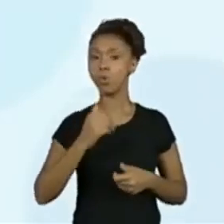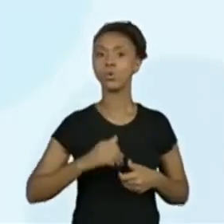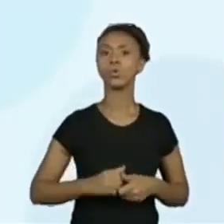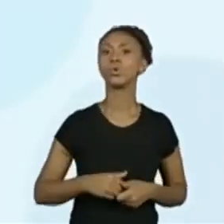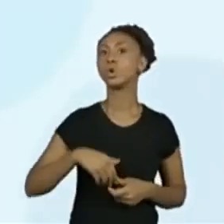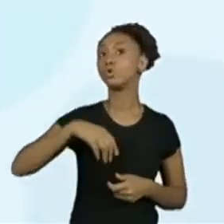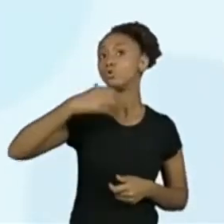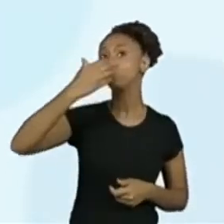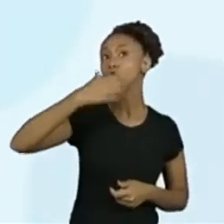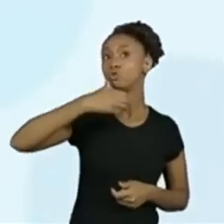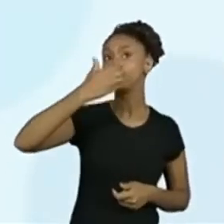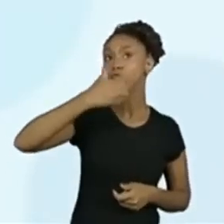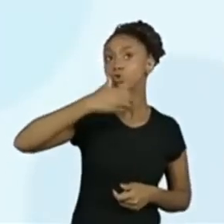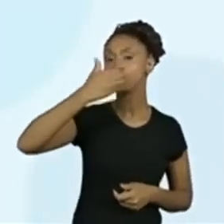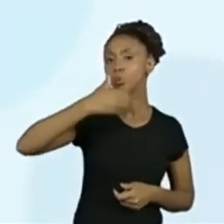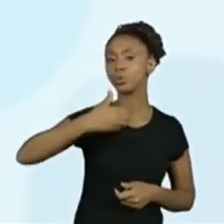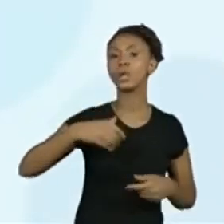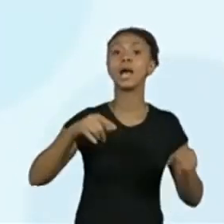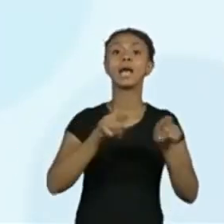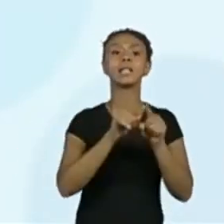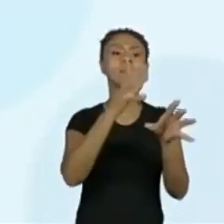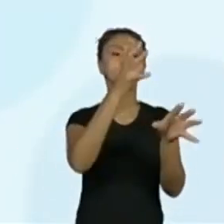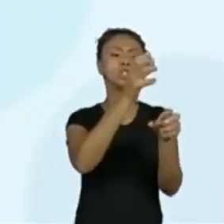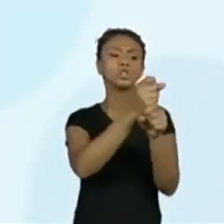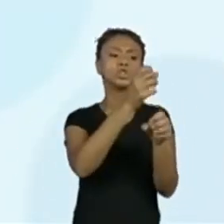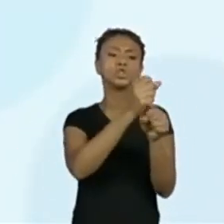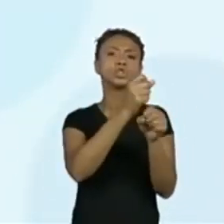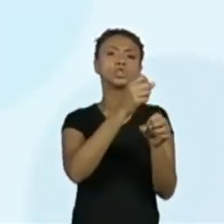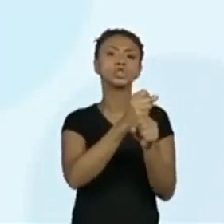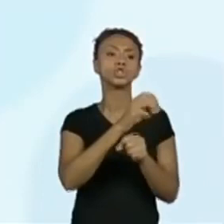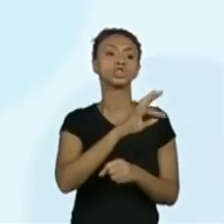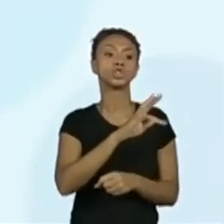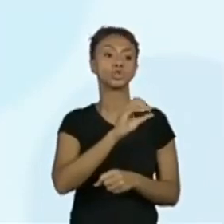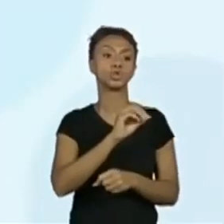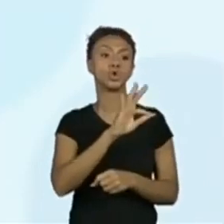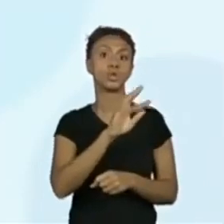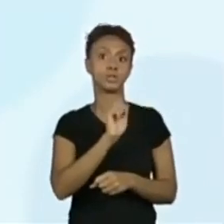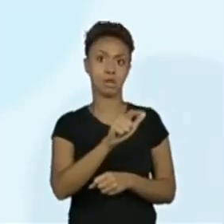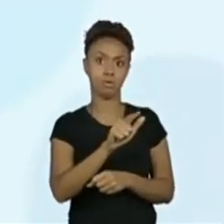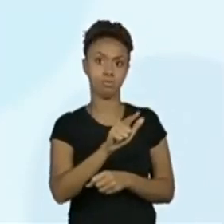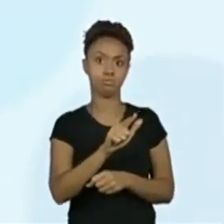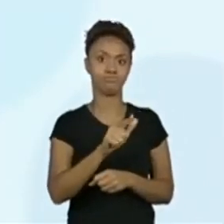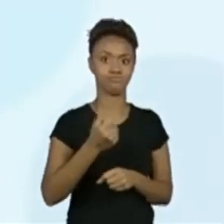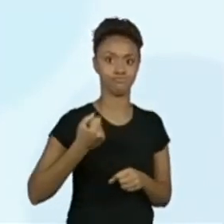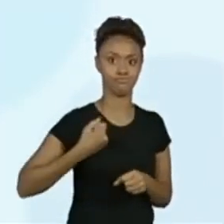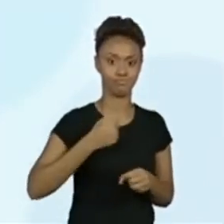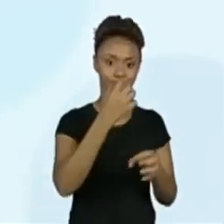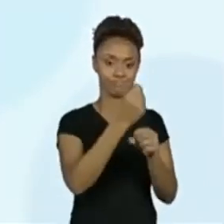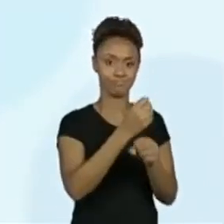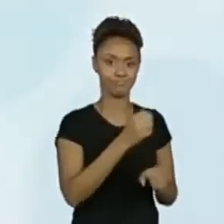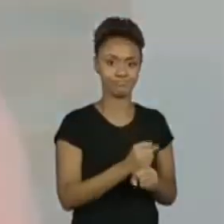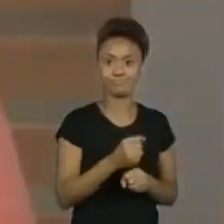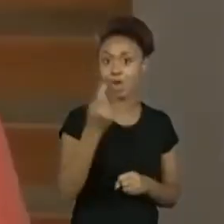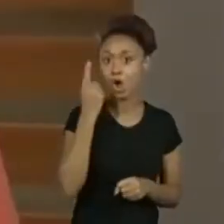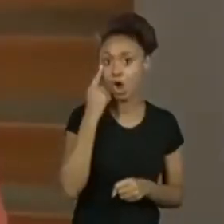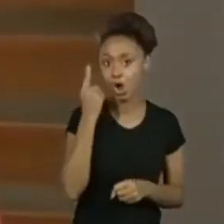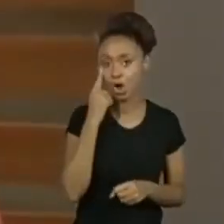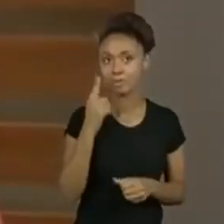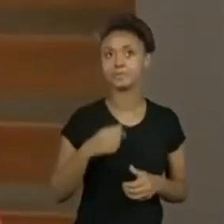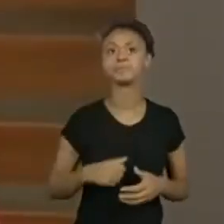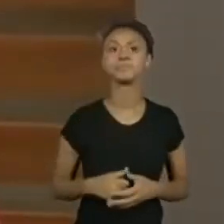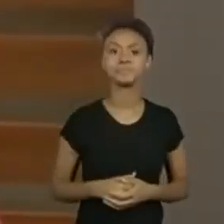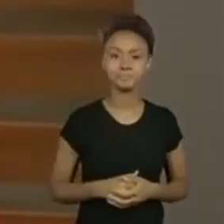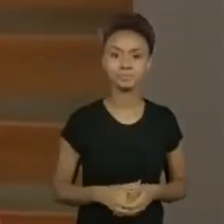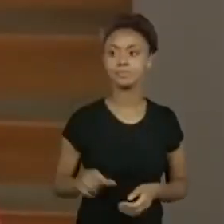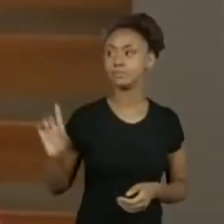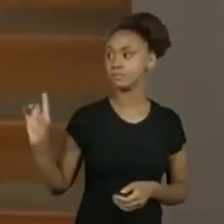Sim. E total, onde a gente vai colocar nossos pontos. Ah, tá, professora. Turminha, observe. A professora Kelly e eu,